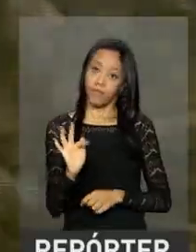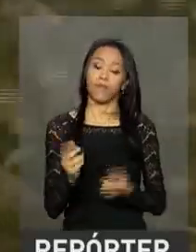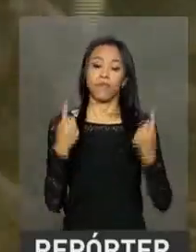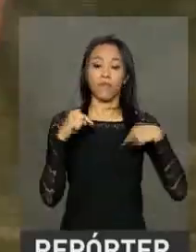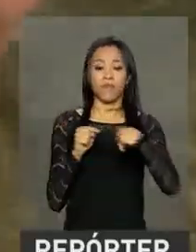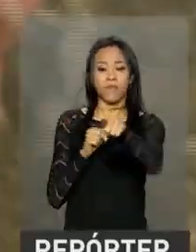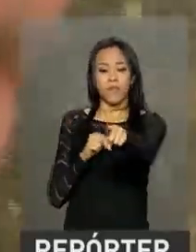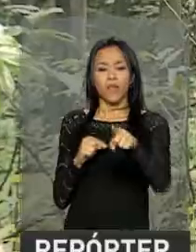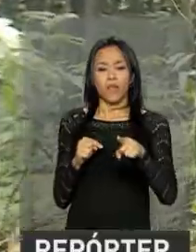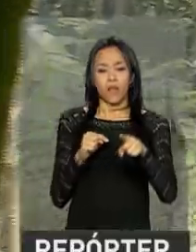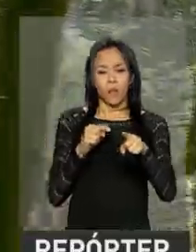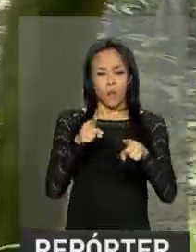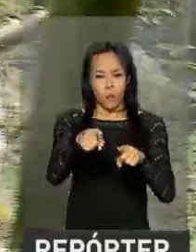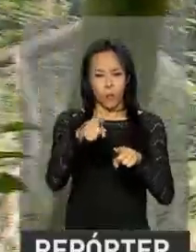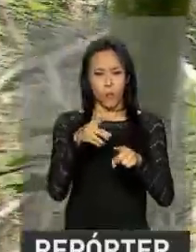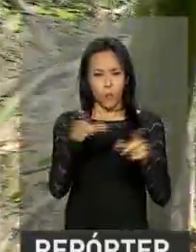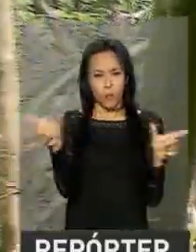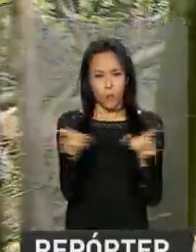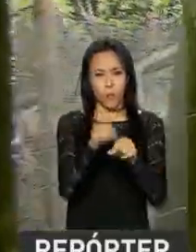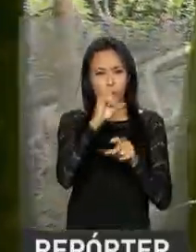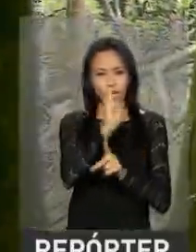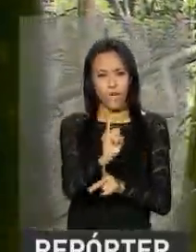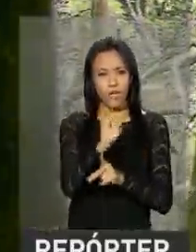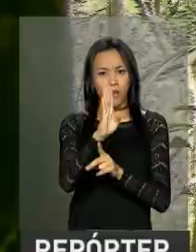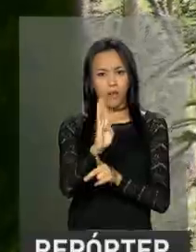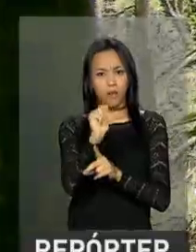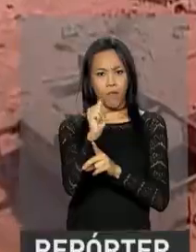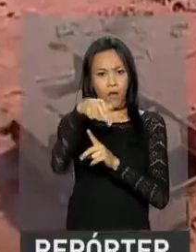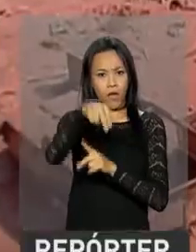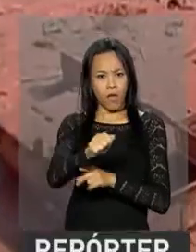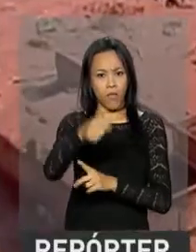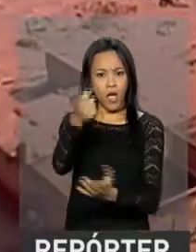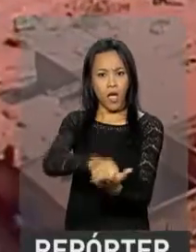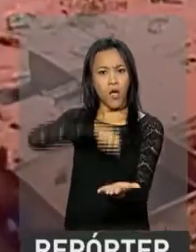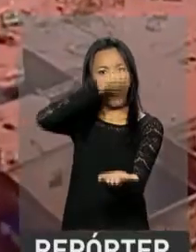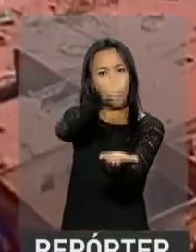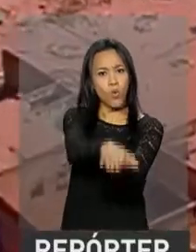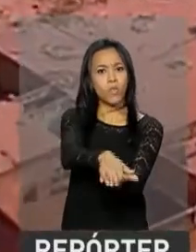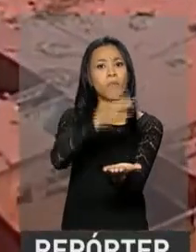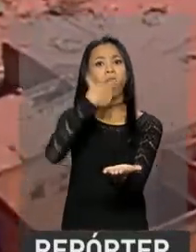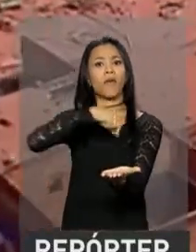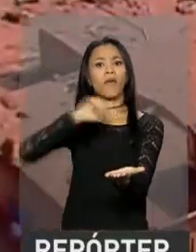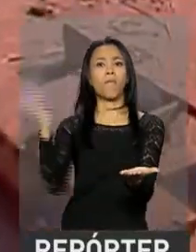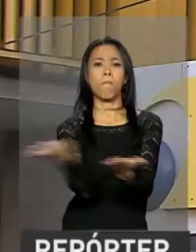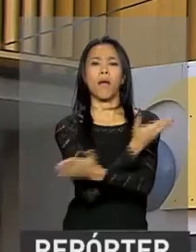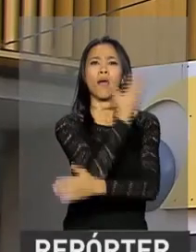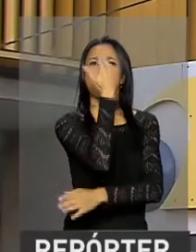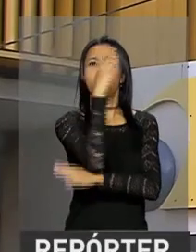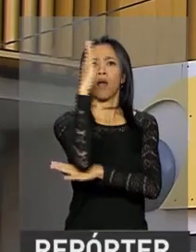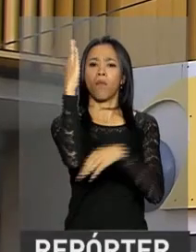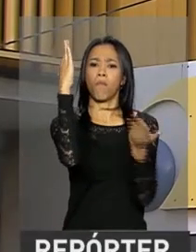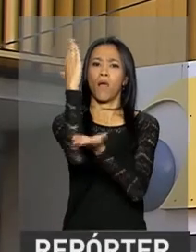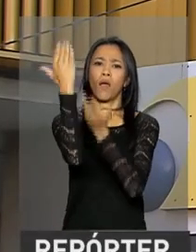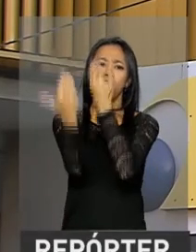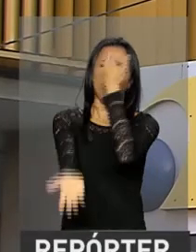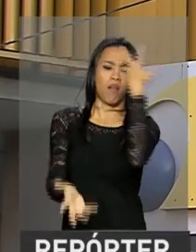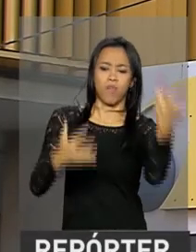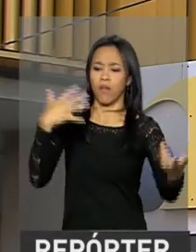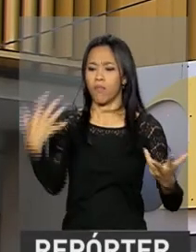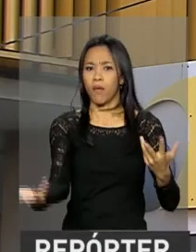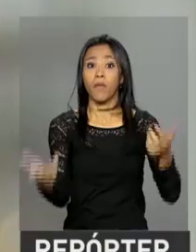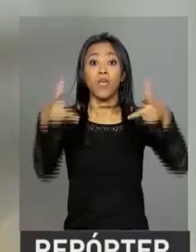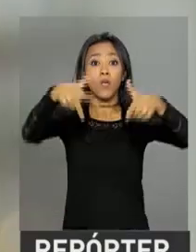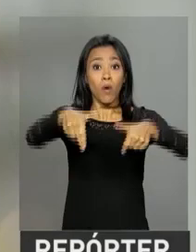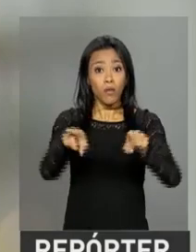pronto para montar empresas ou pessoas que fazem desmatamentos ou provocam acidentes ambientais o mesmo ocorre com a anatel